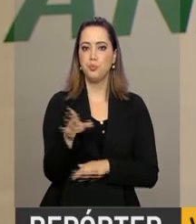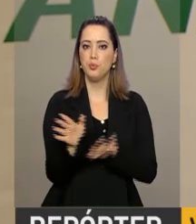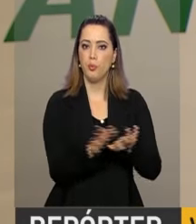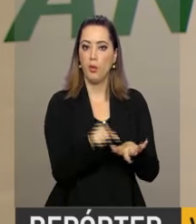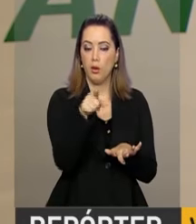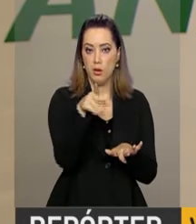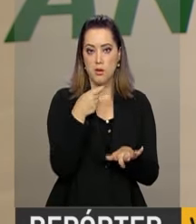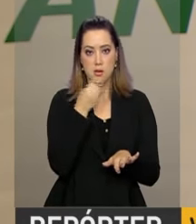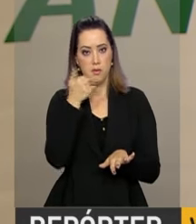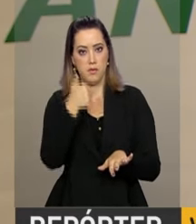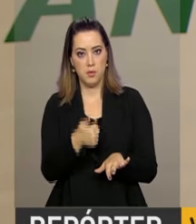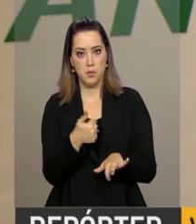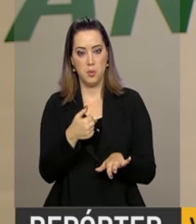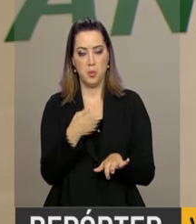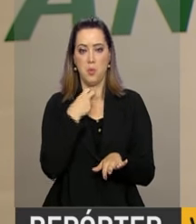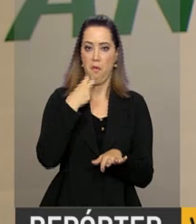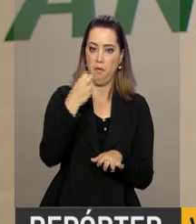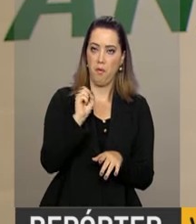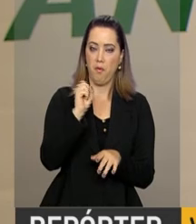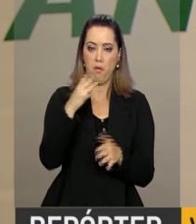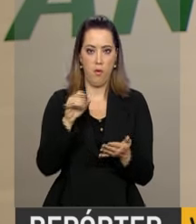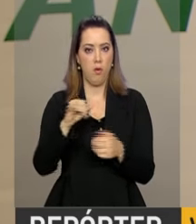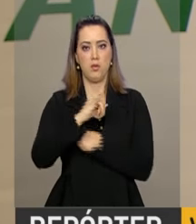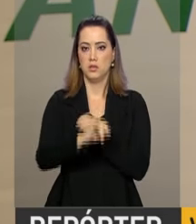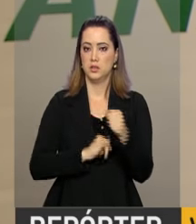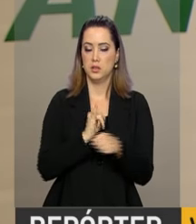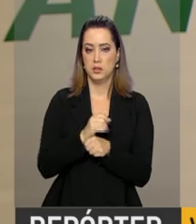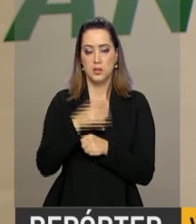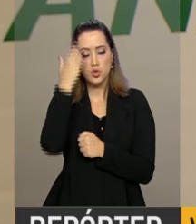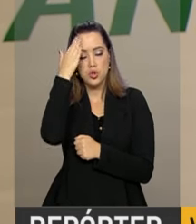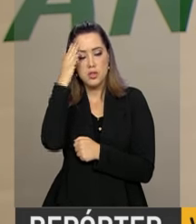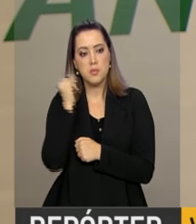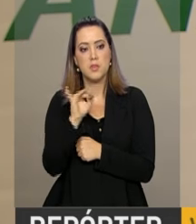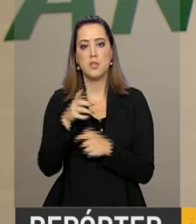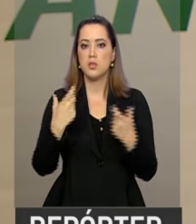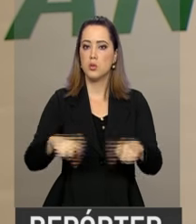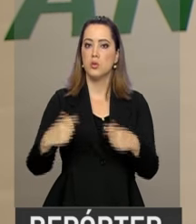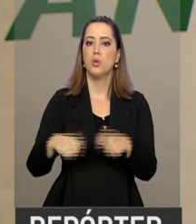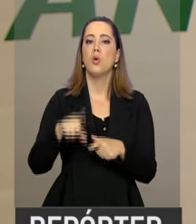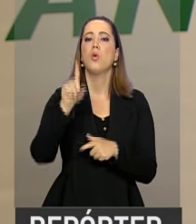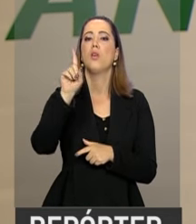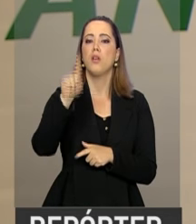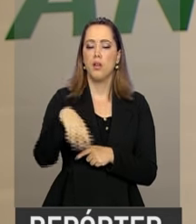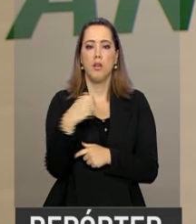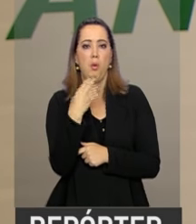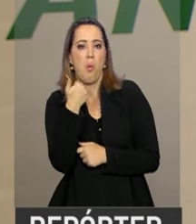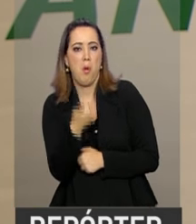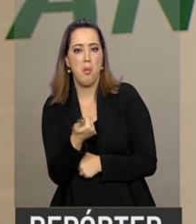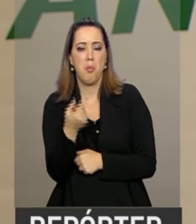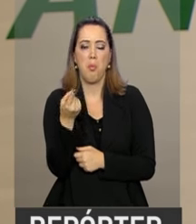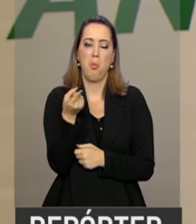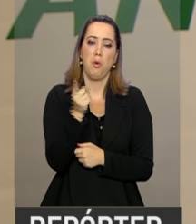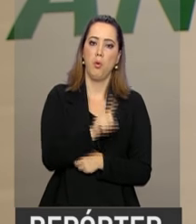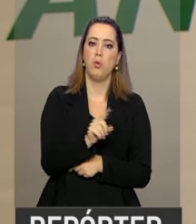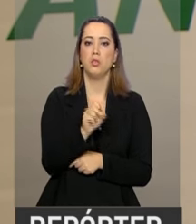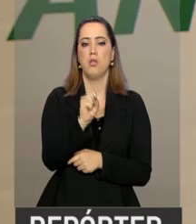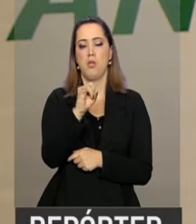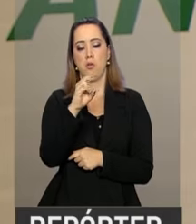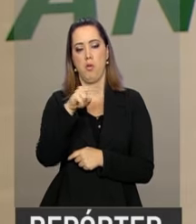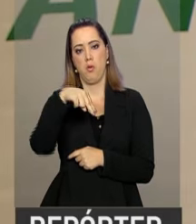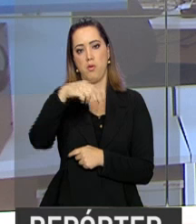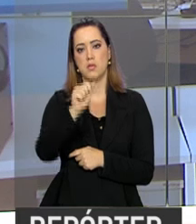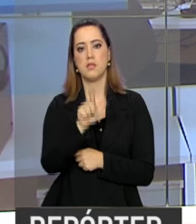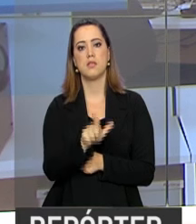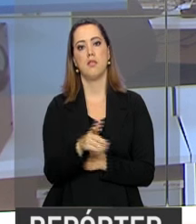voz, é exatamente saber se na localidade onde ele mais usa o seu equipamento, qual é a intensidade dos sinais das operadoras que estão disponíveis